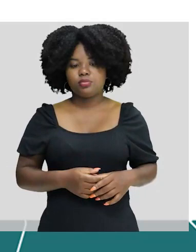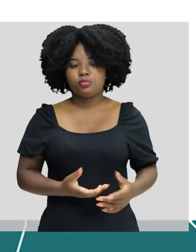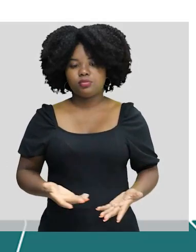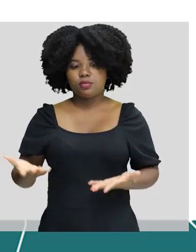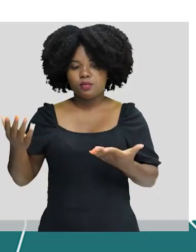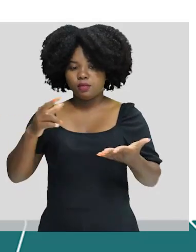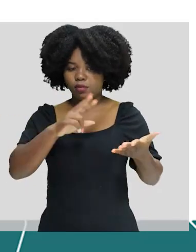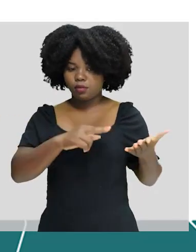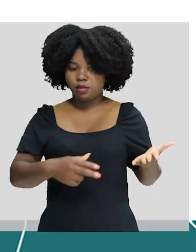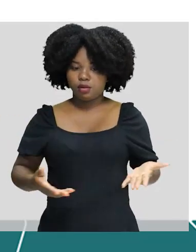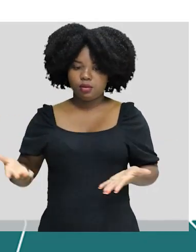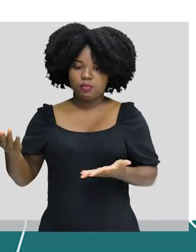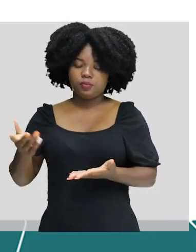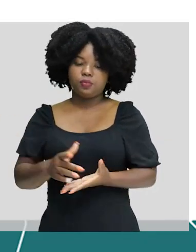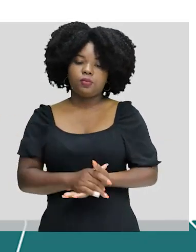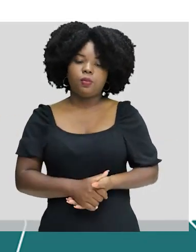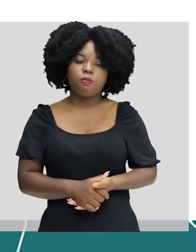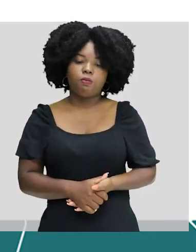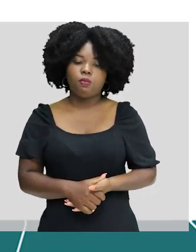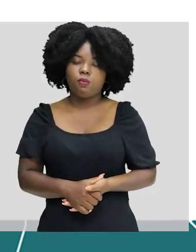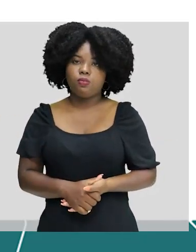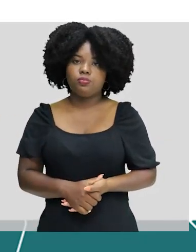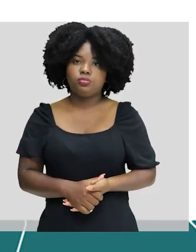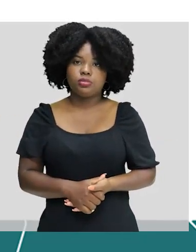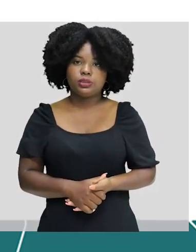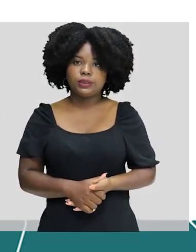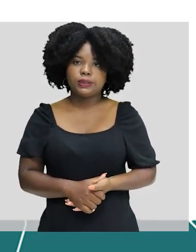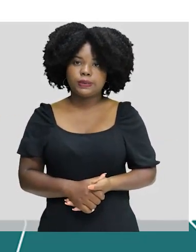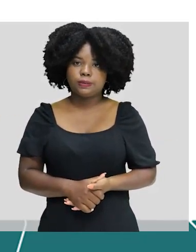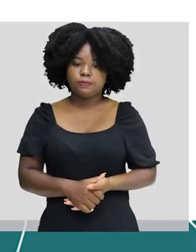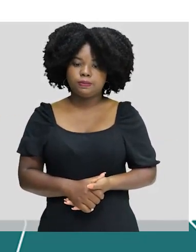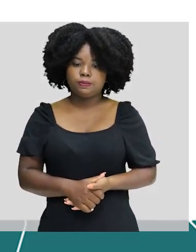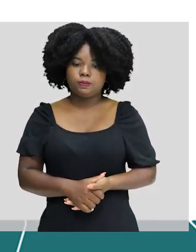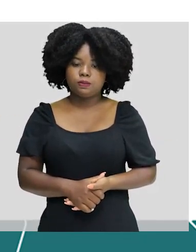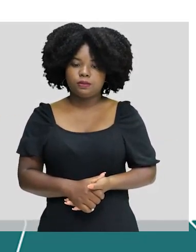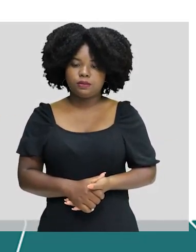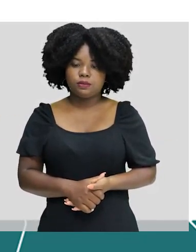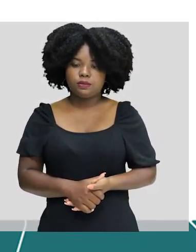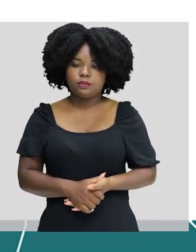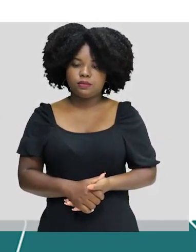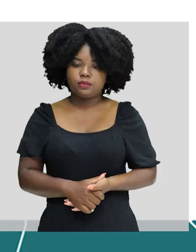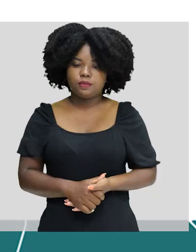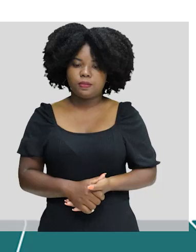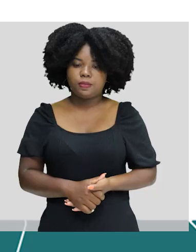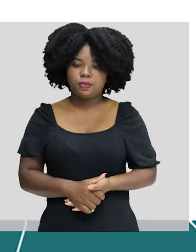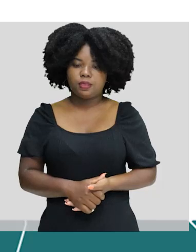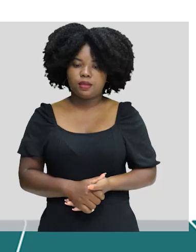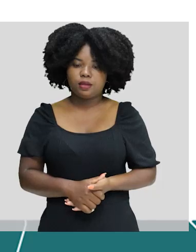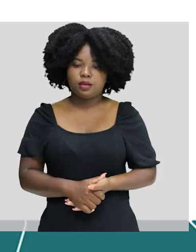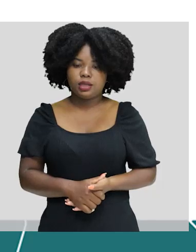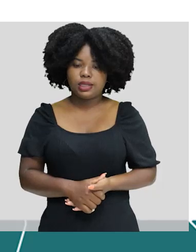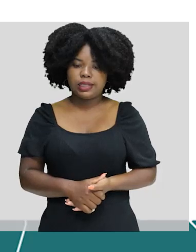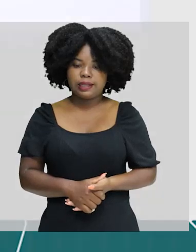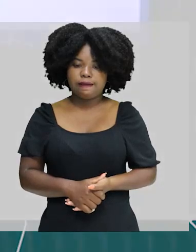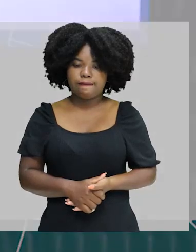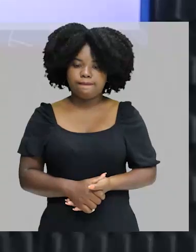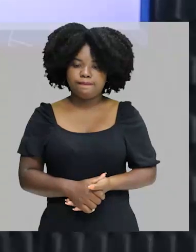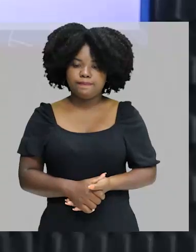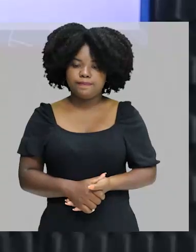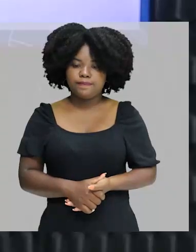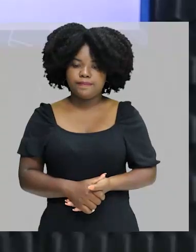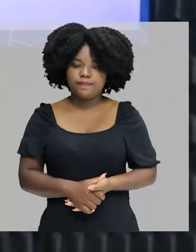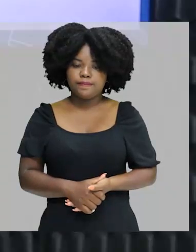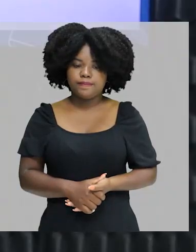polímeros. Olha só, estão representados a seguir fragmentos de polímeros,